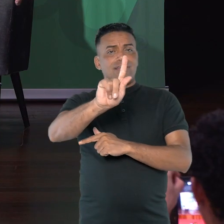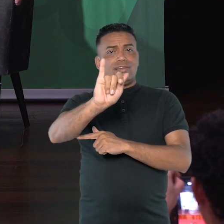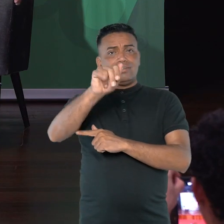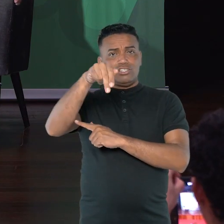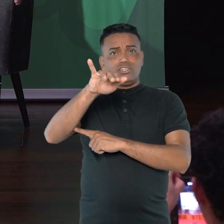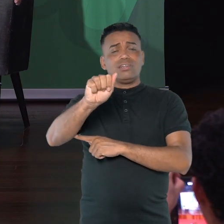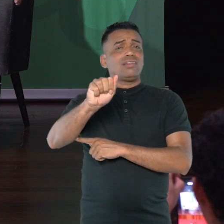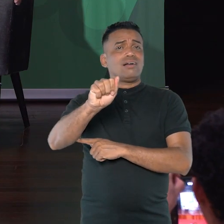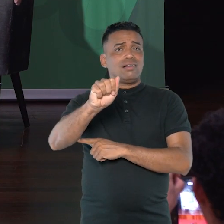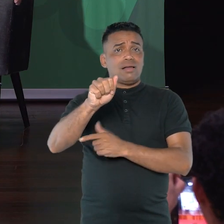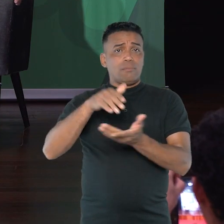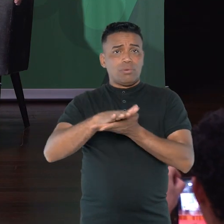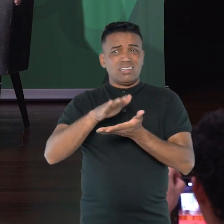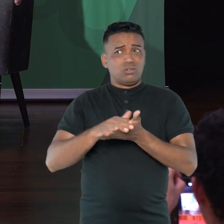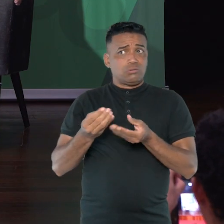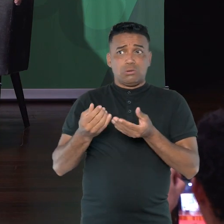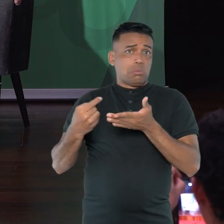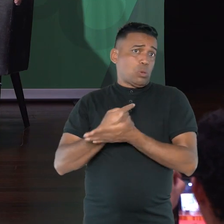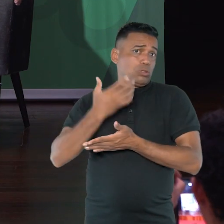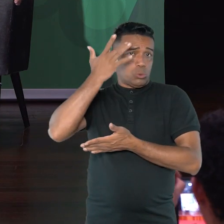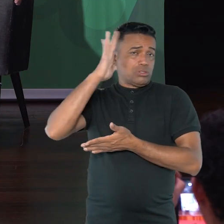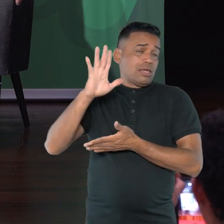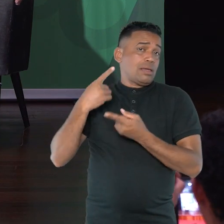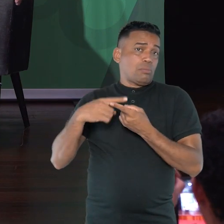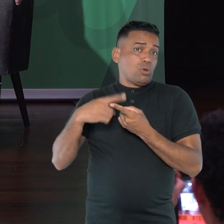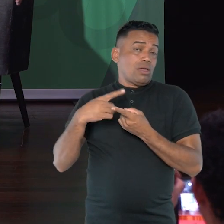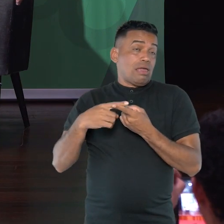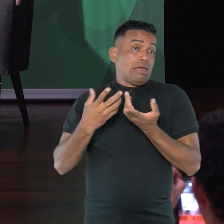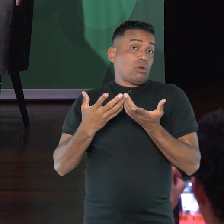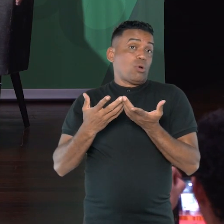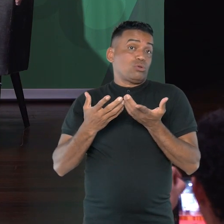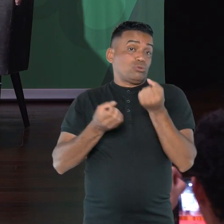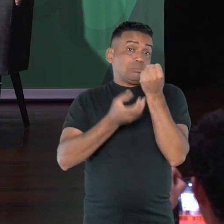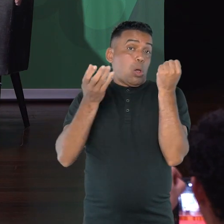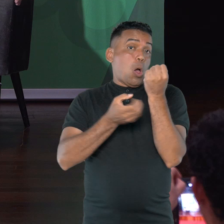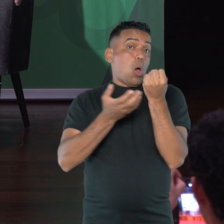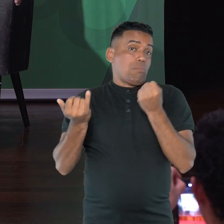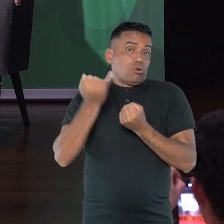agora por que foi a Virgínia que fez isso e não ele, então, porque senão vou acabar revelando algo muito importante.